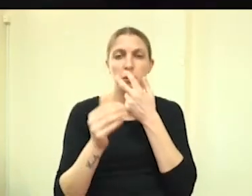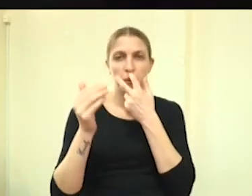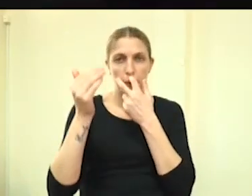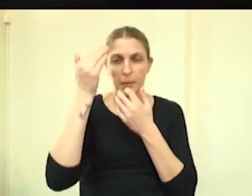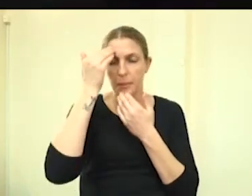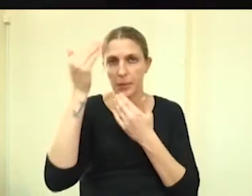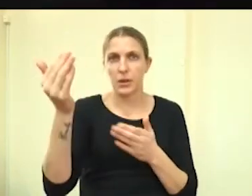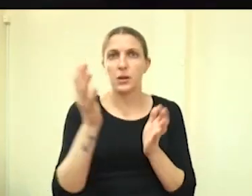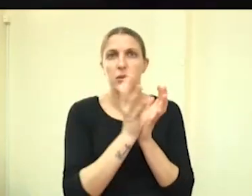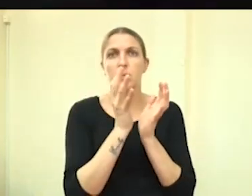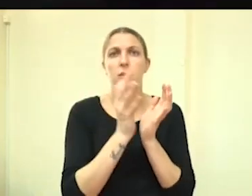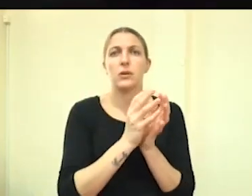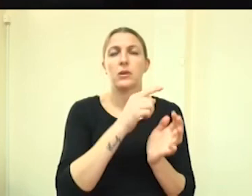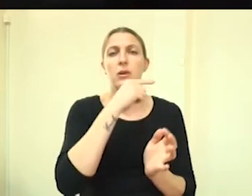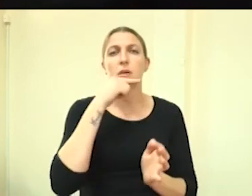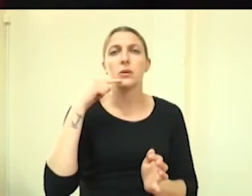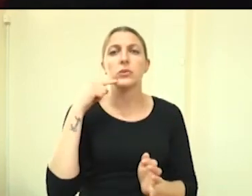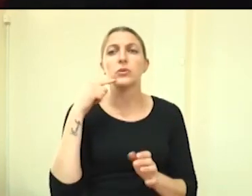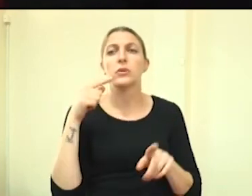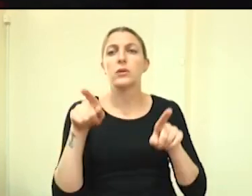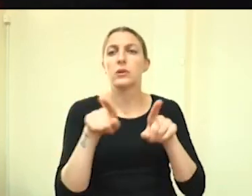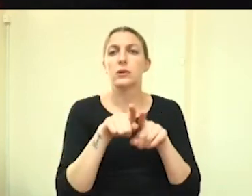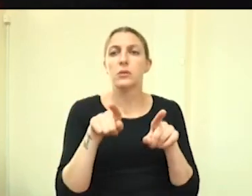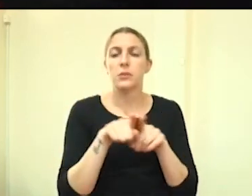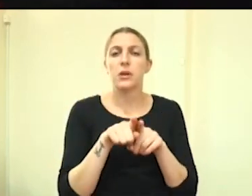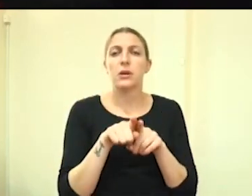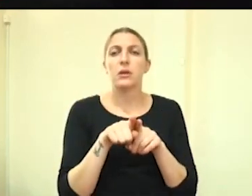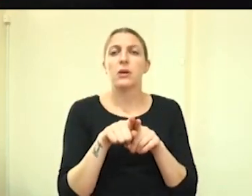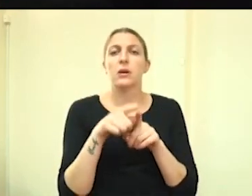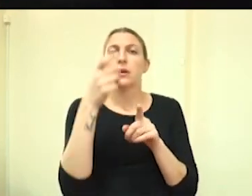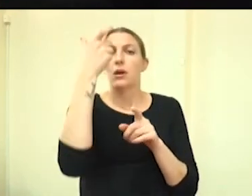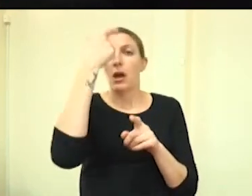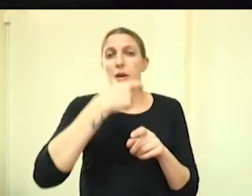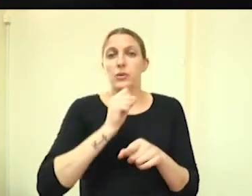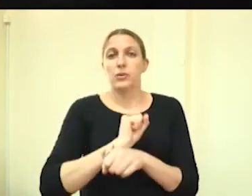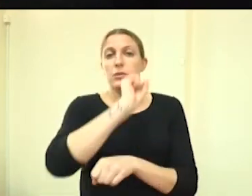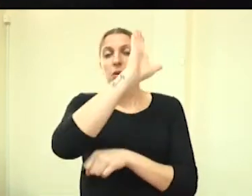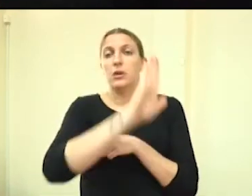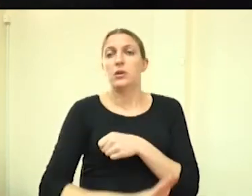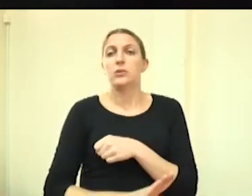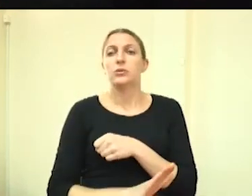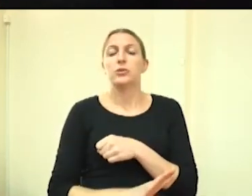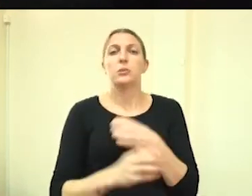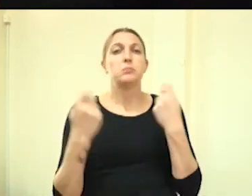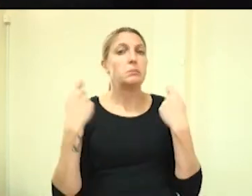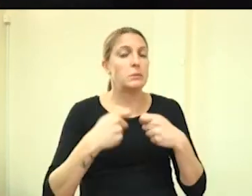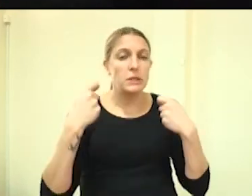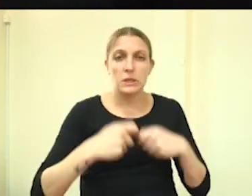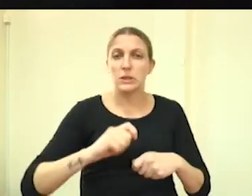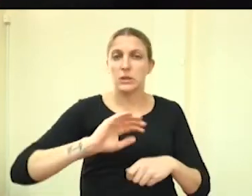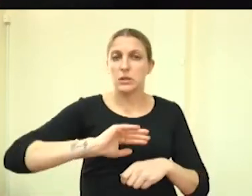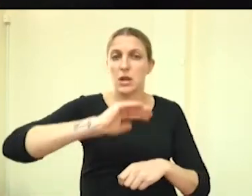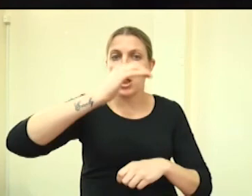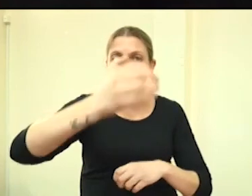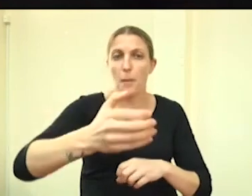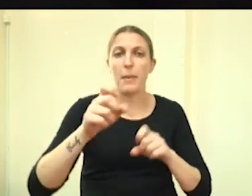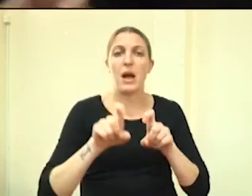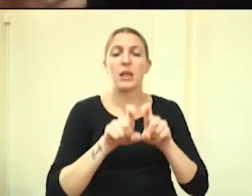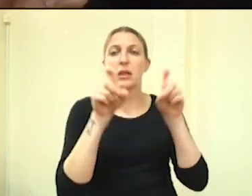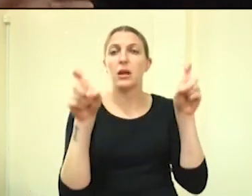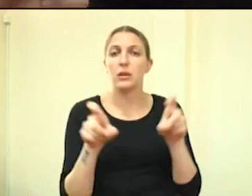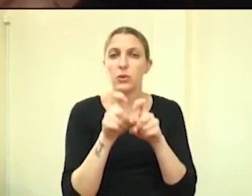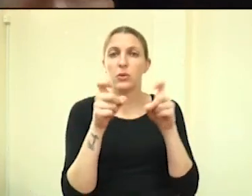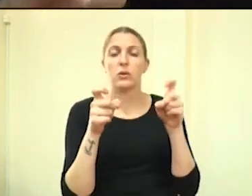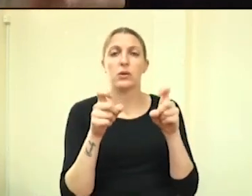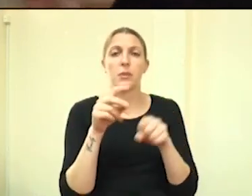Araújo. Aproveito aqui para corroborar também, acho que Erechim já passou do momento mesmo de ter lombadas eletrônicas para ajudar na fiscalização do trânsito. Hoje